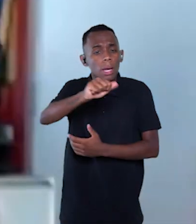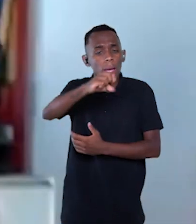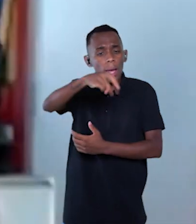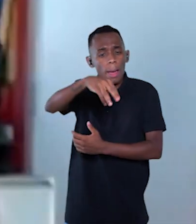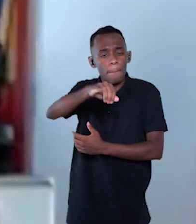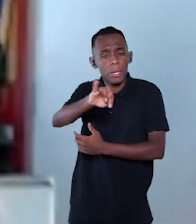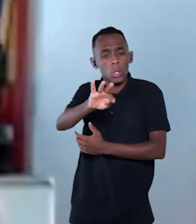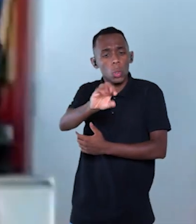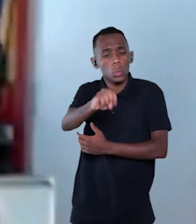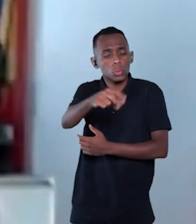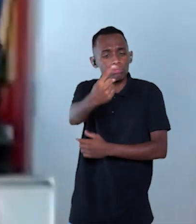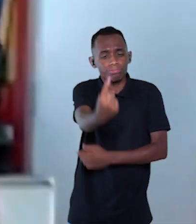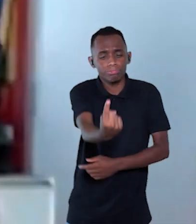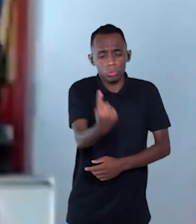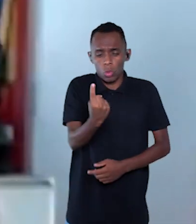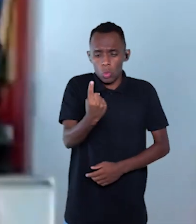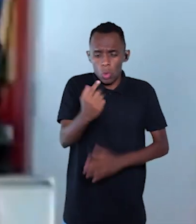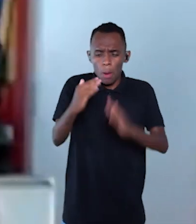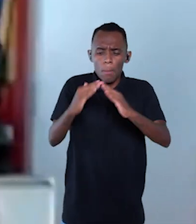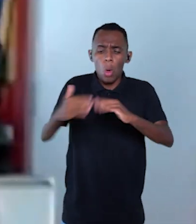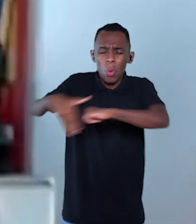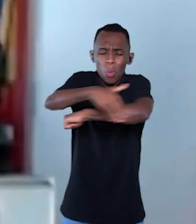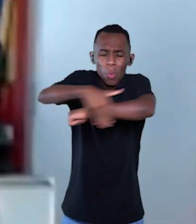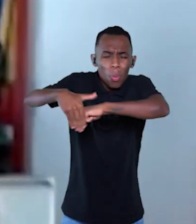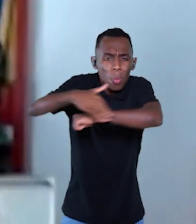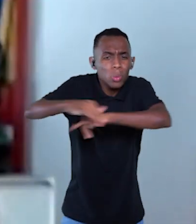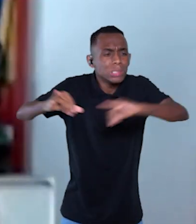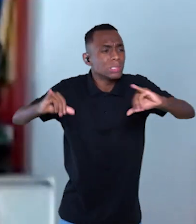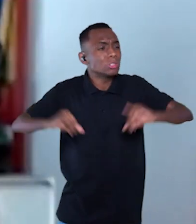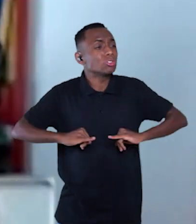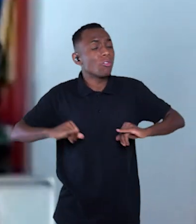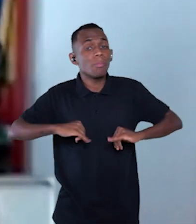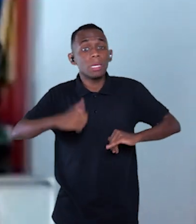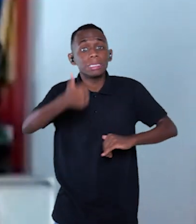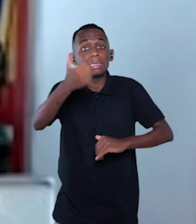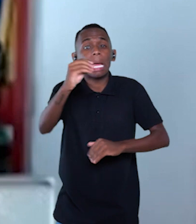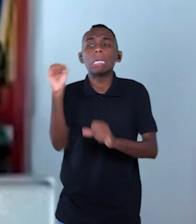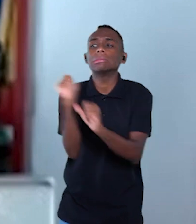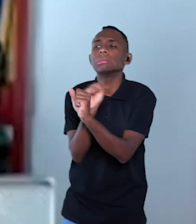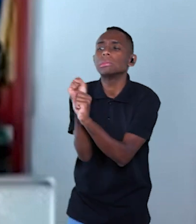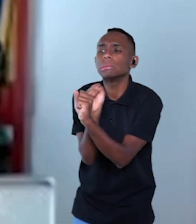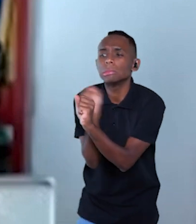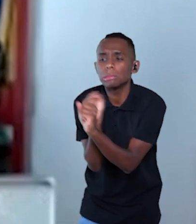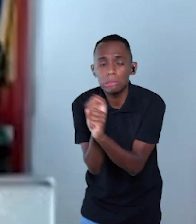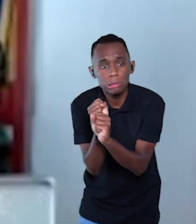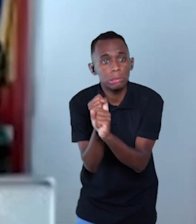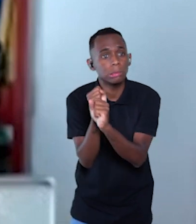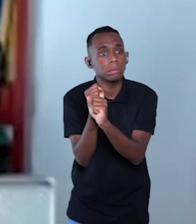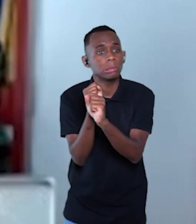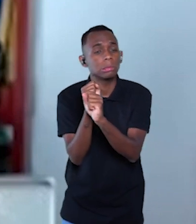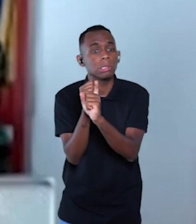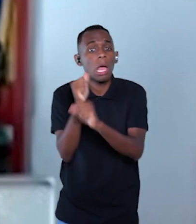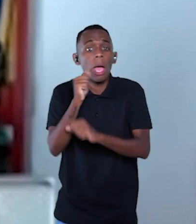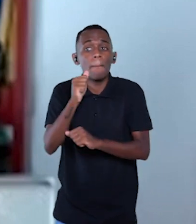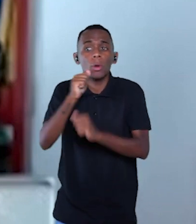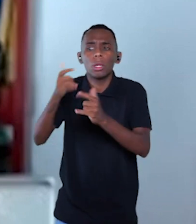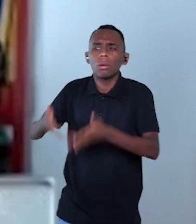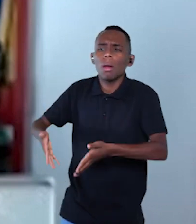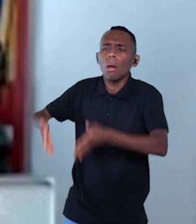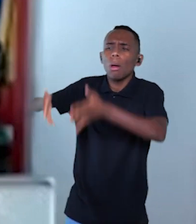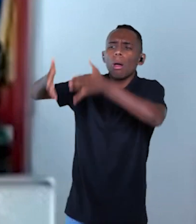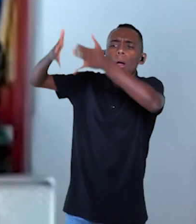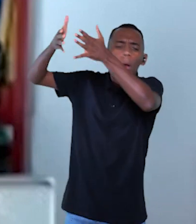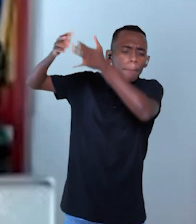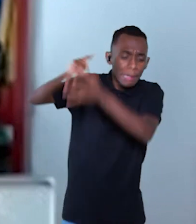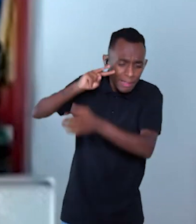a Milton, um homem vivendo na rua, sobrevivendo à rua há quase 10 anos. Uma moradora de um prédio